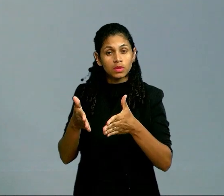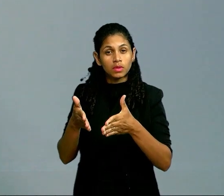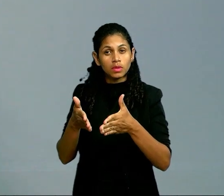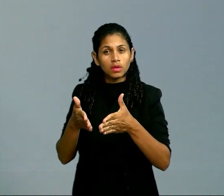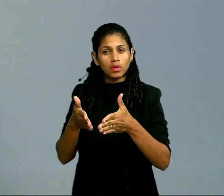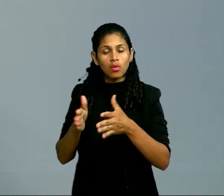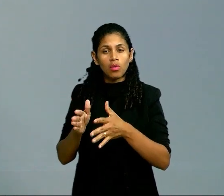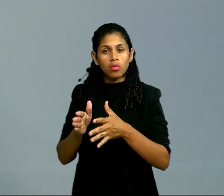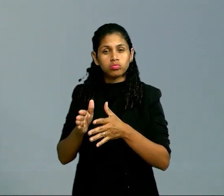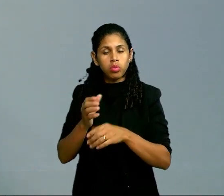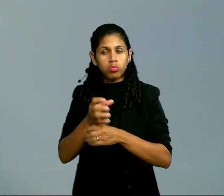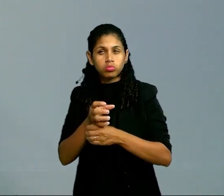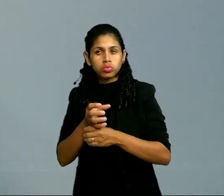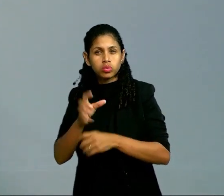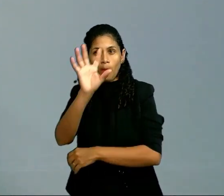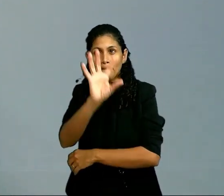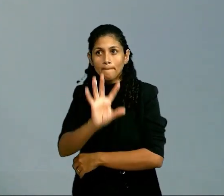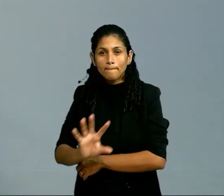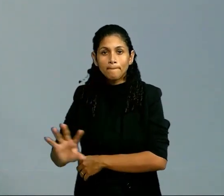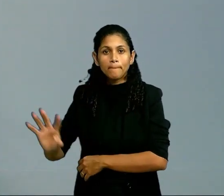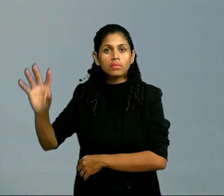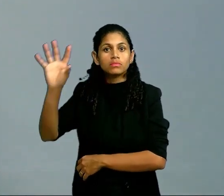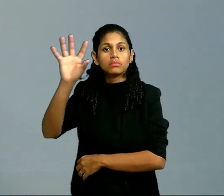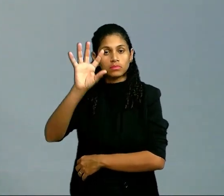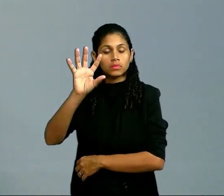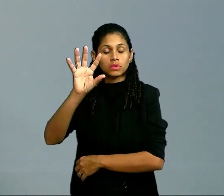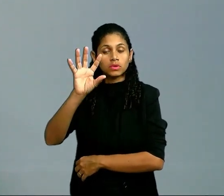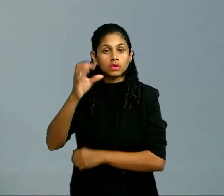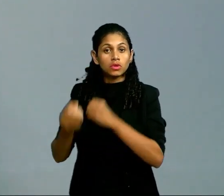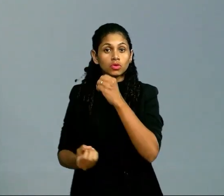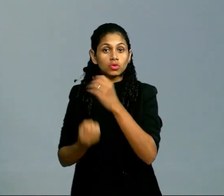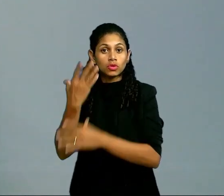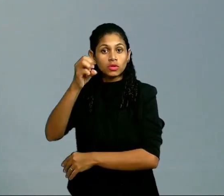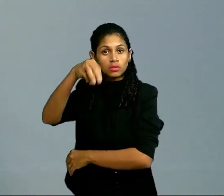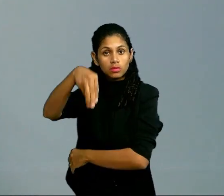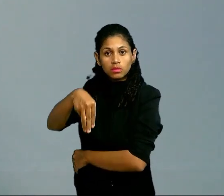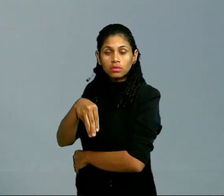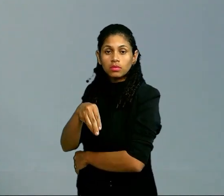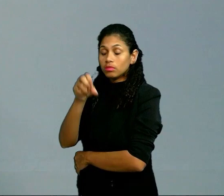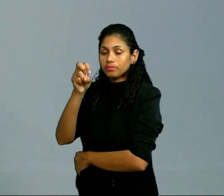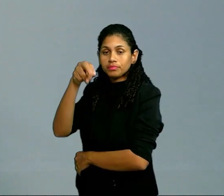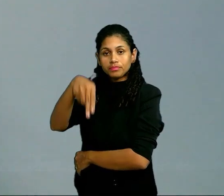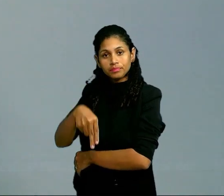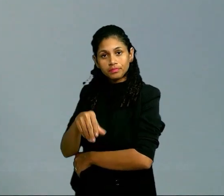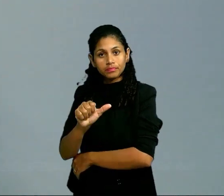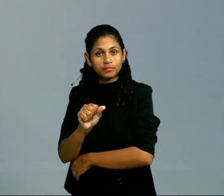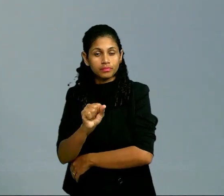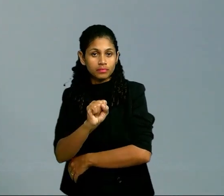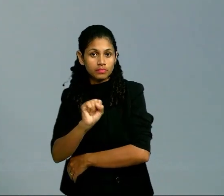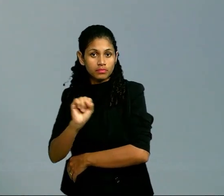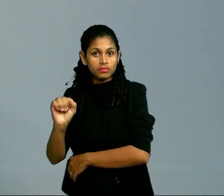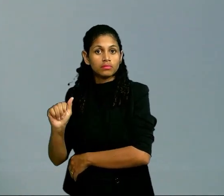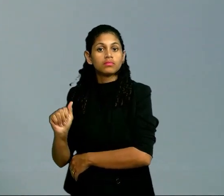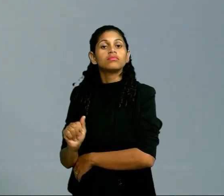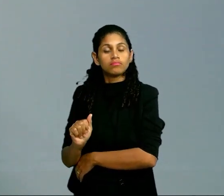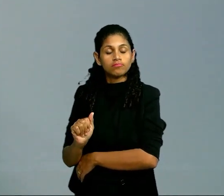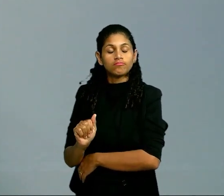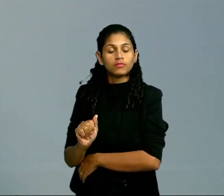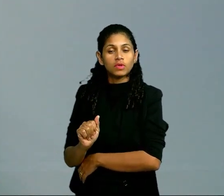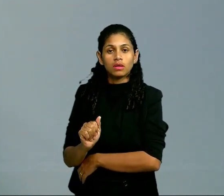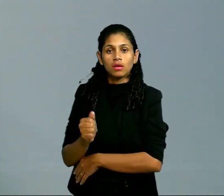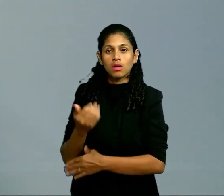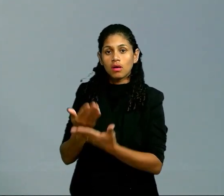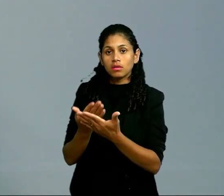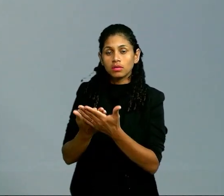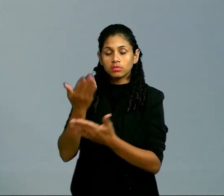espacial, que houve a fundação da NASA, né? Na aula passada eu não comentei, mas aí eu vim comentar hoje.